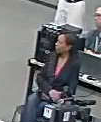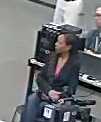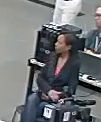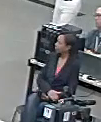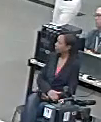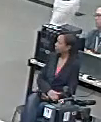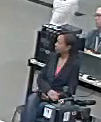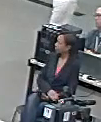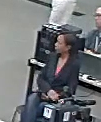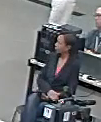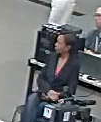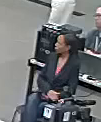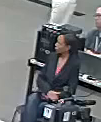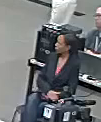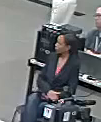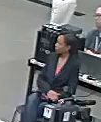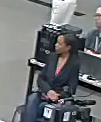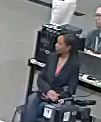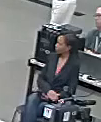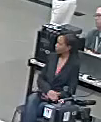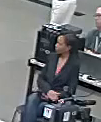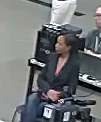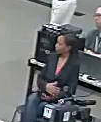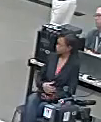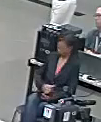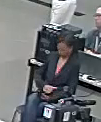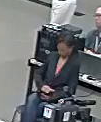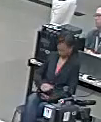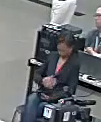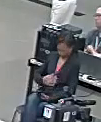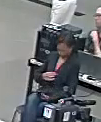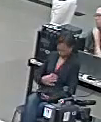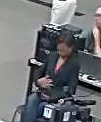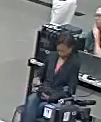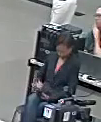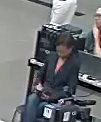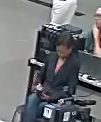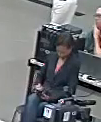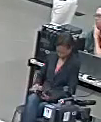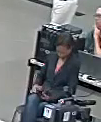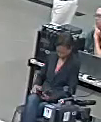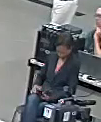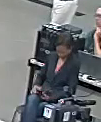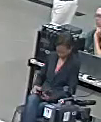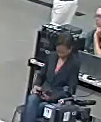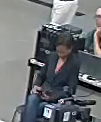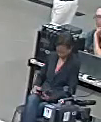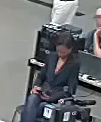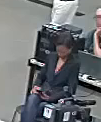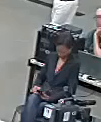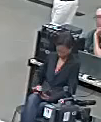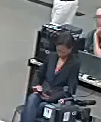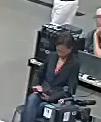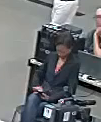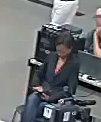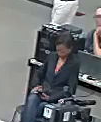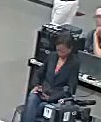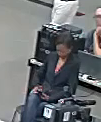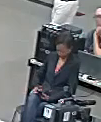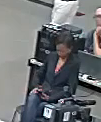eu Denise Valéria o Jairo e quer dizer é um absurdo a pessoa